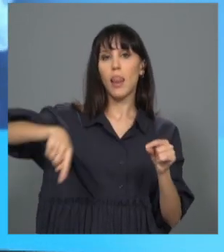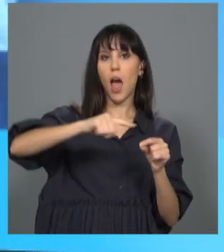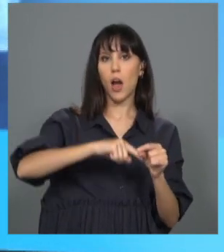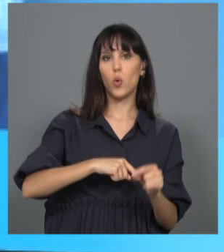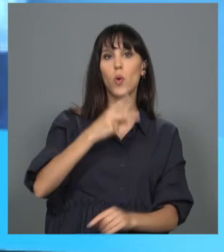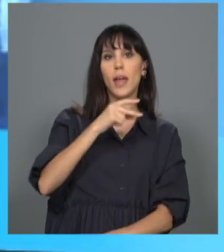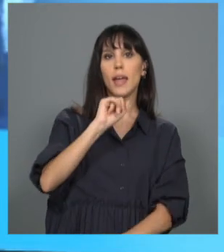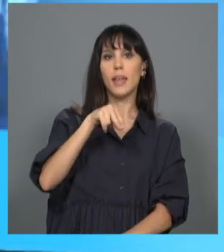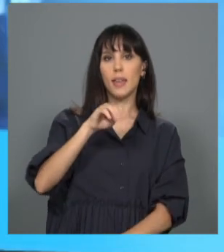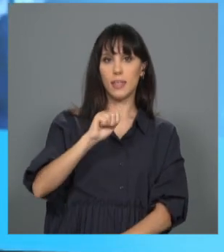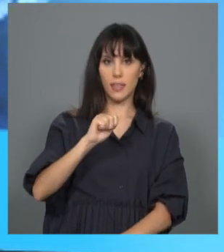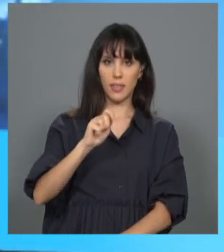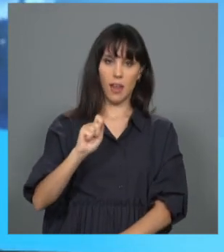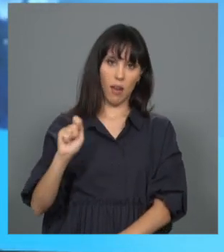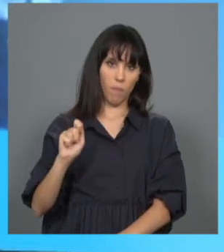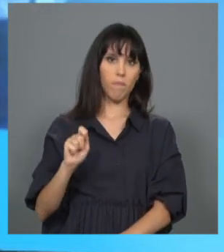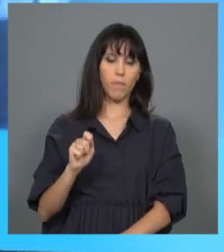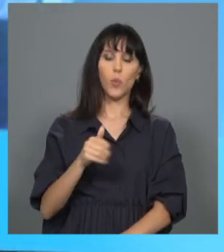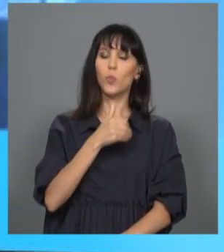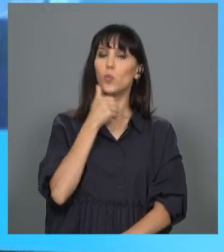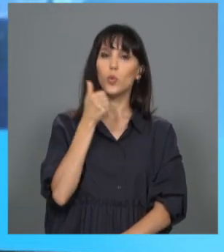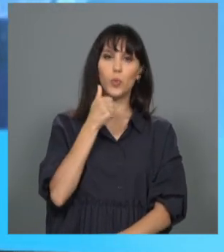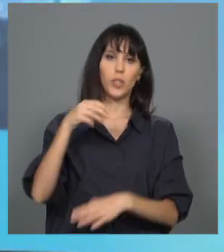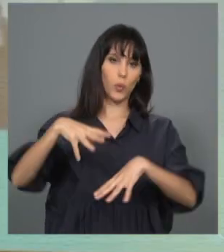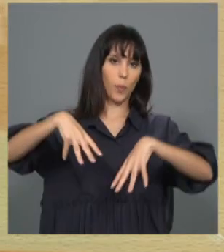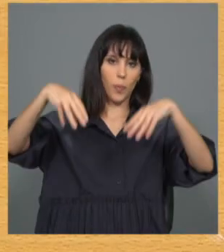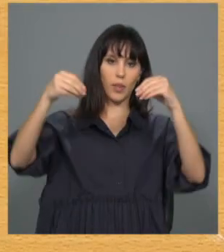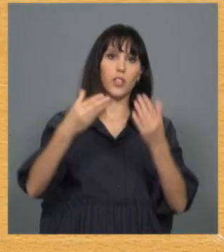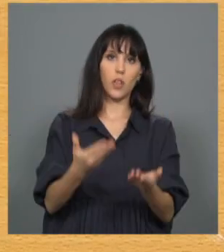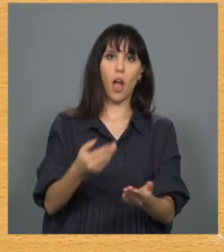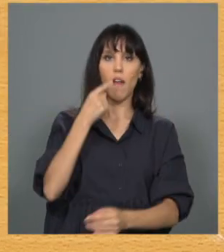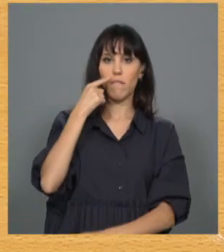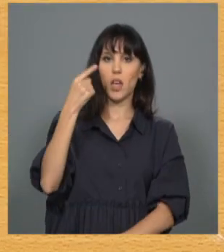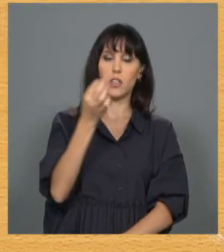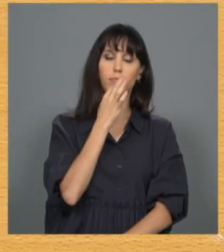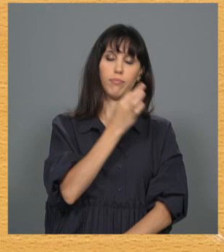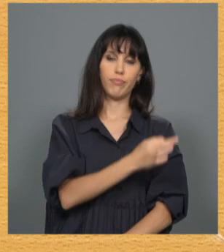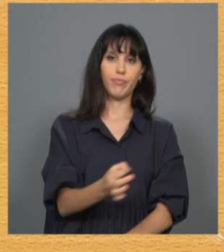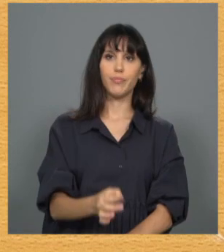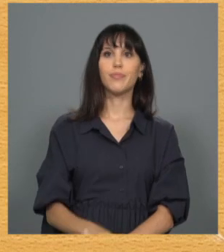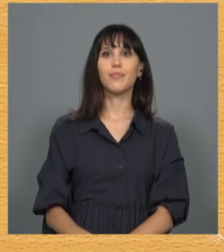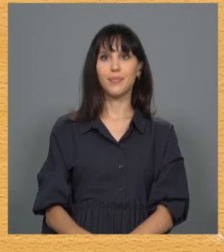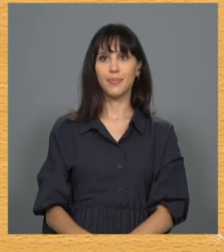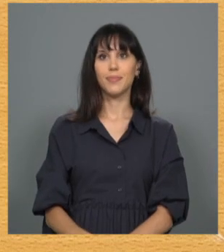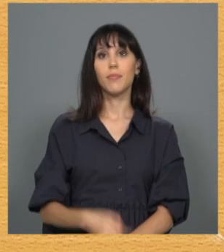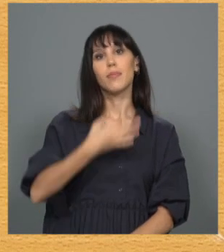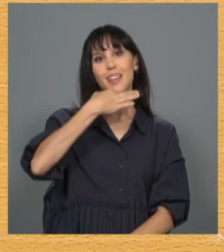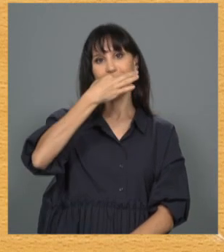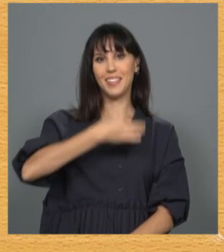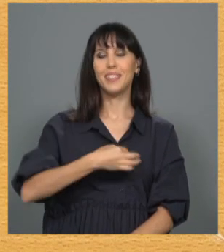que temos outro bonito palácio. É uma viagem fascinante. Acredito que Padre Armindo